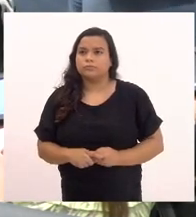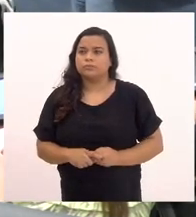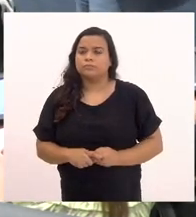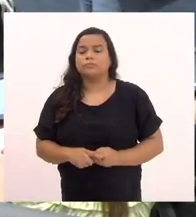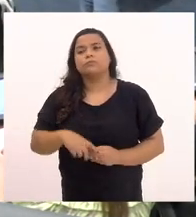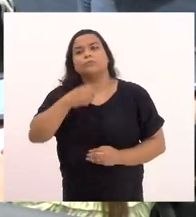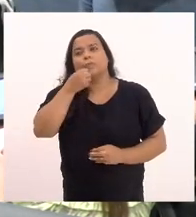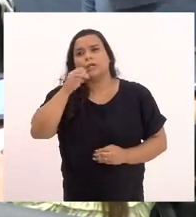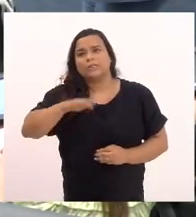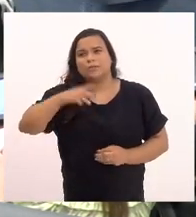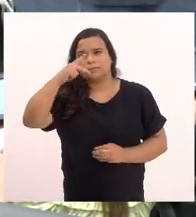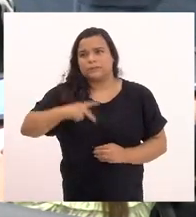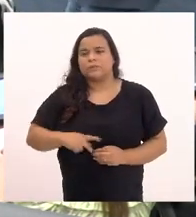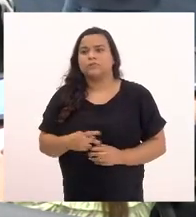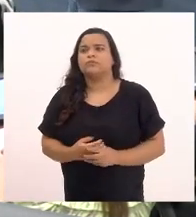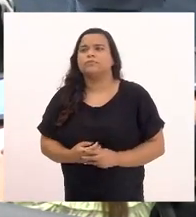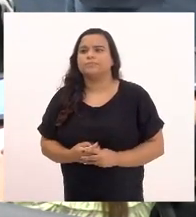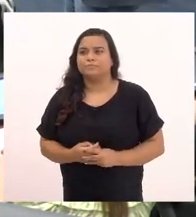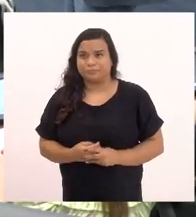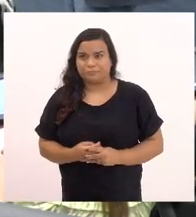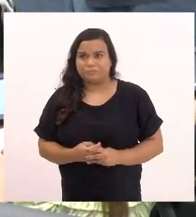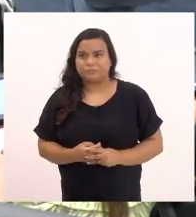Boa tarde, presidente. Boa tarde, presidente.